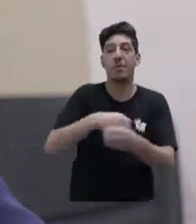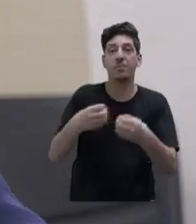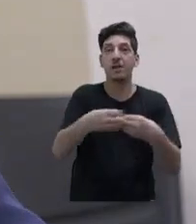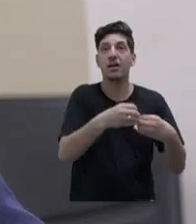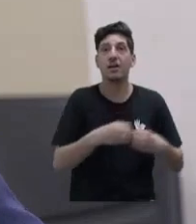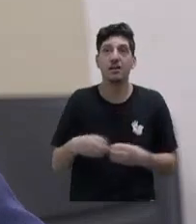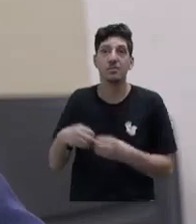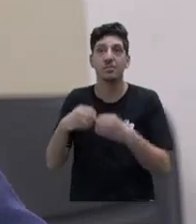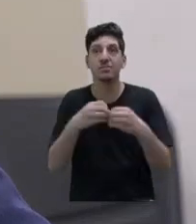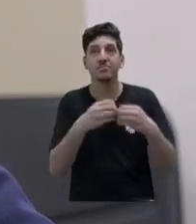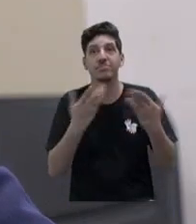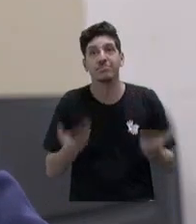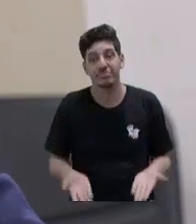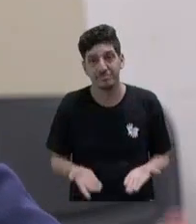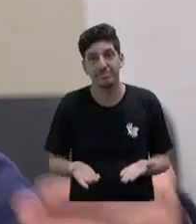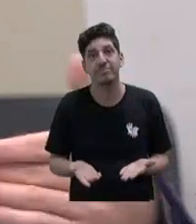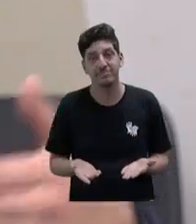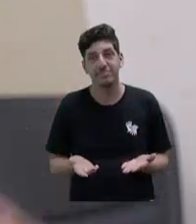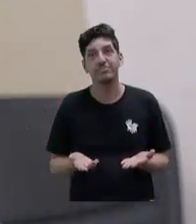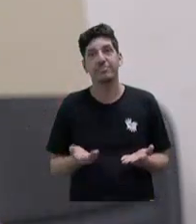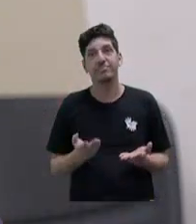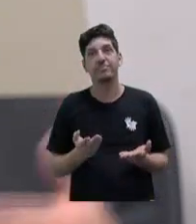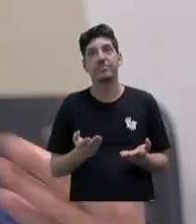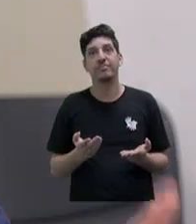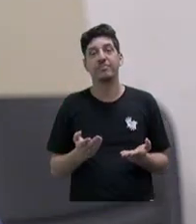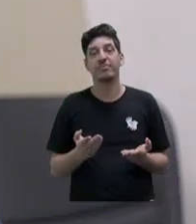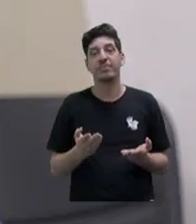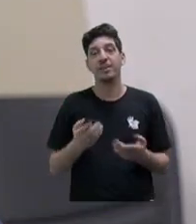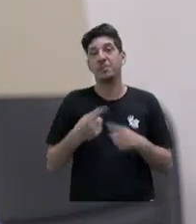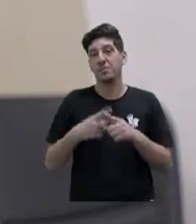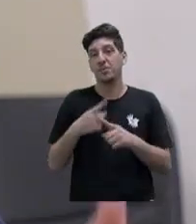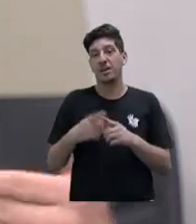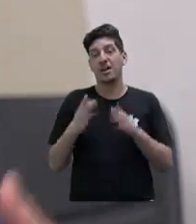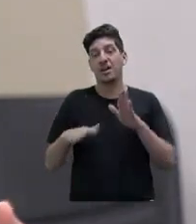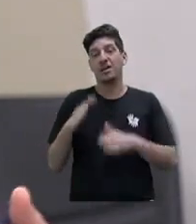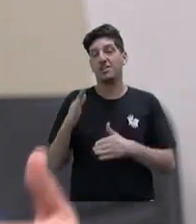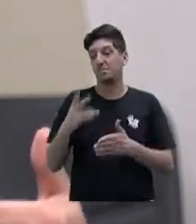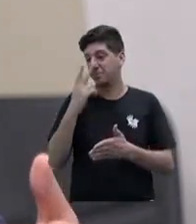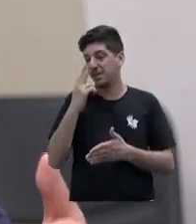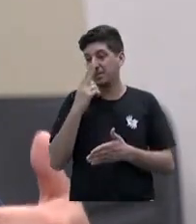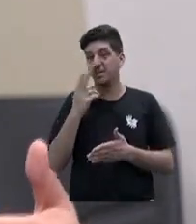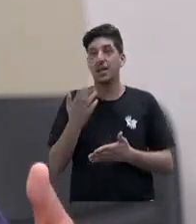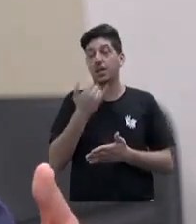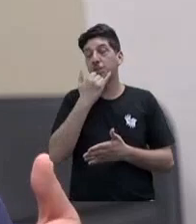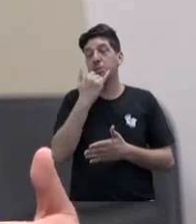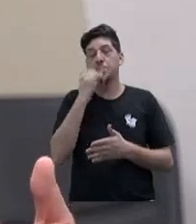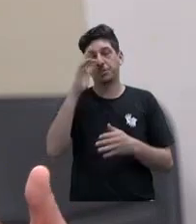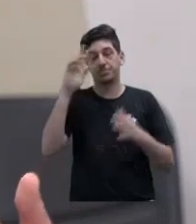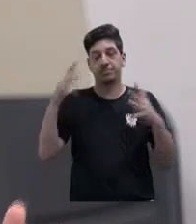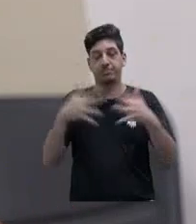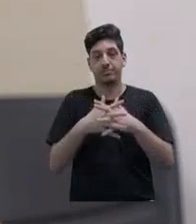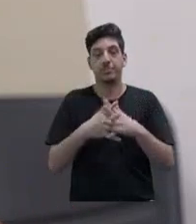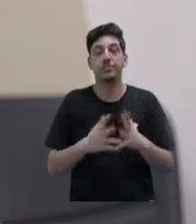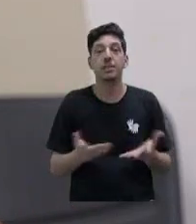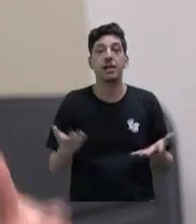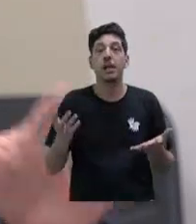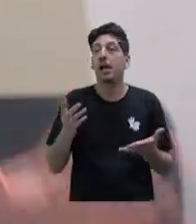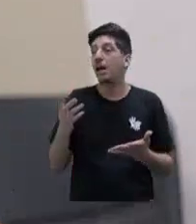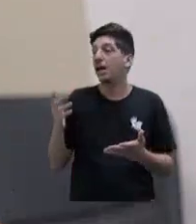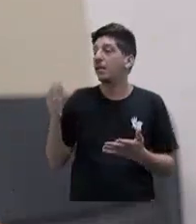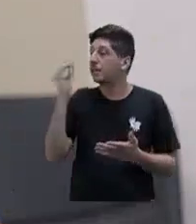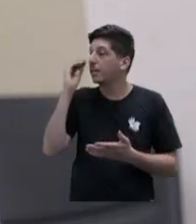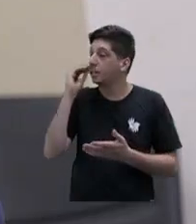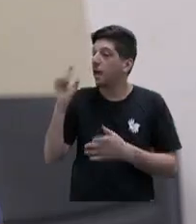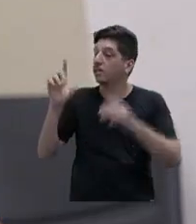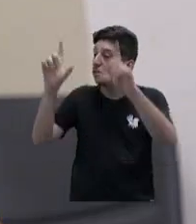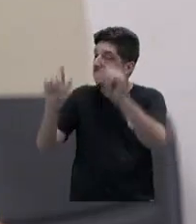Então, que ela vá para o interior, ela não pague contrapartida, que a contrapartida seja menor se